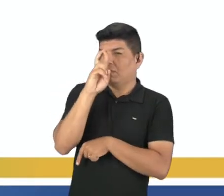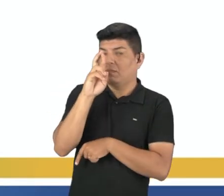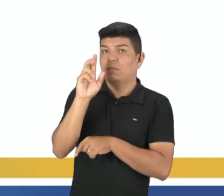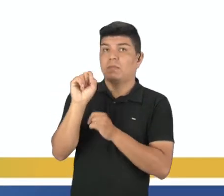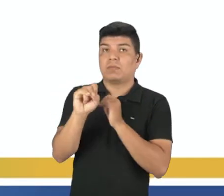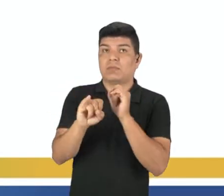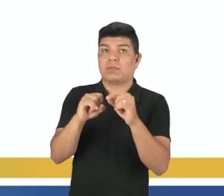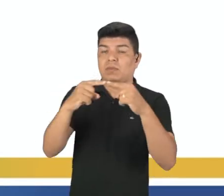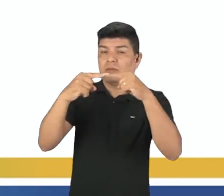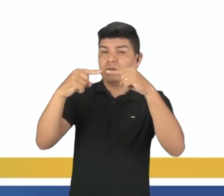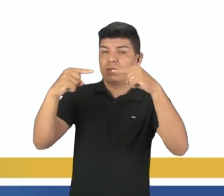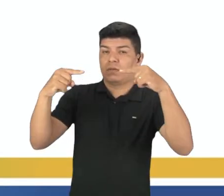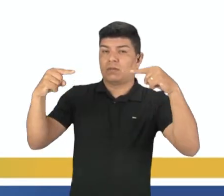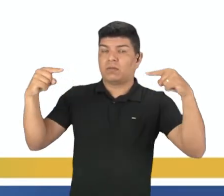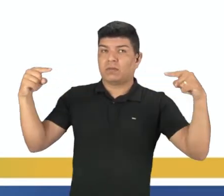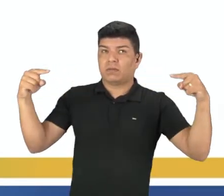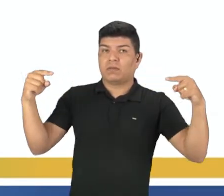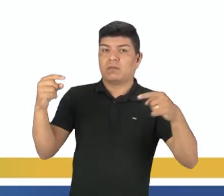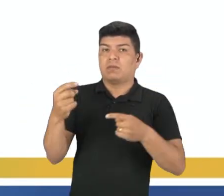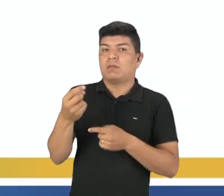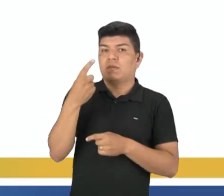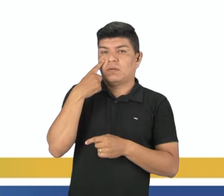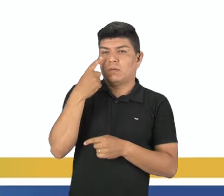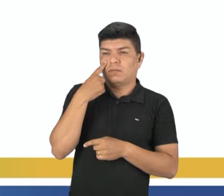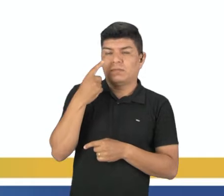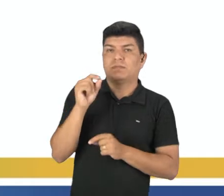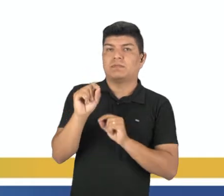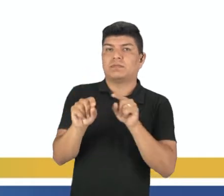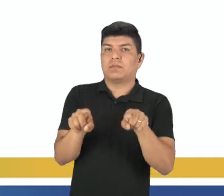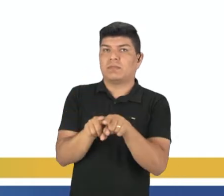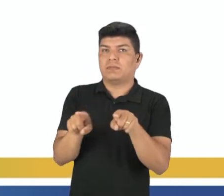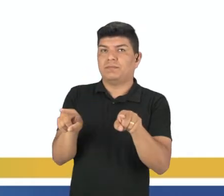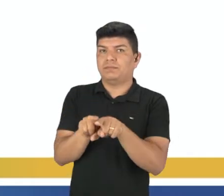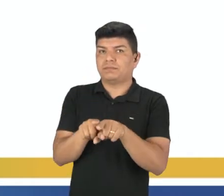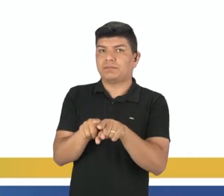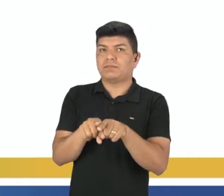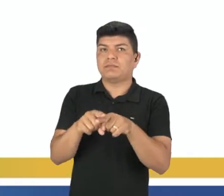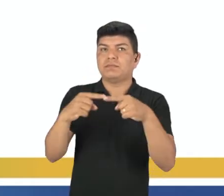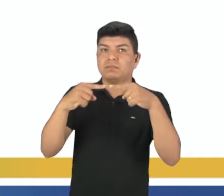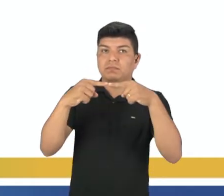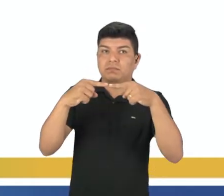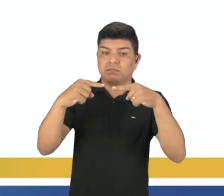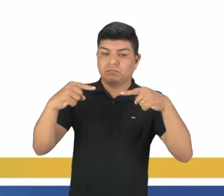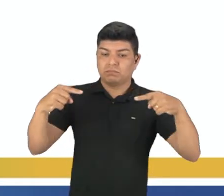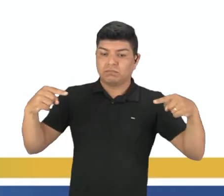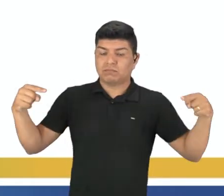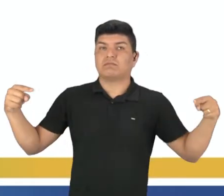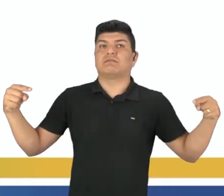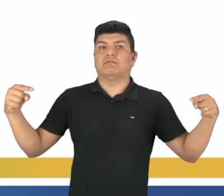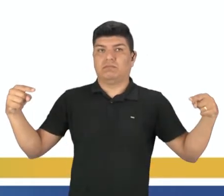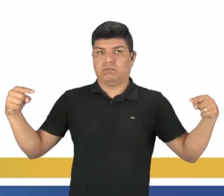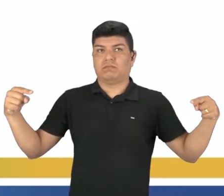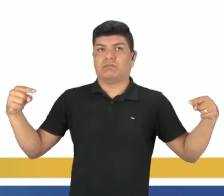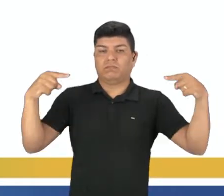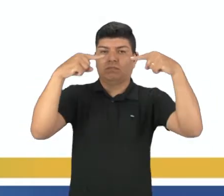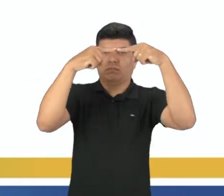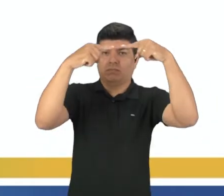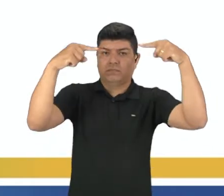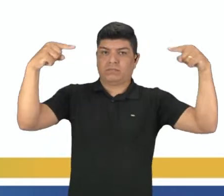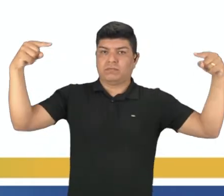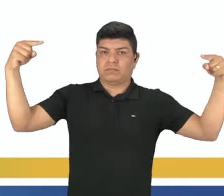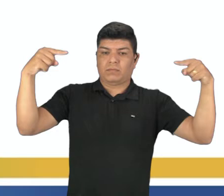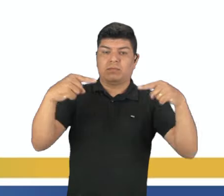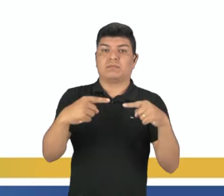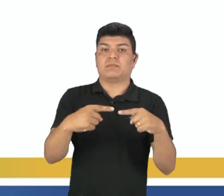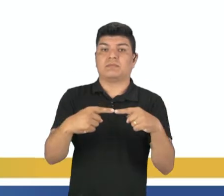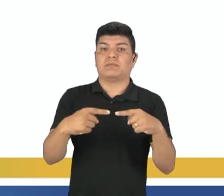retas paralelas, né, e observar essa reta aí transversal, né, essas transversais estão passando sobre essas